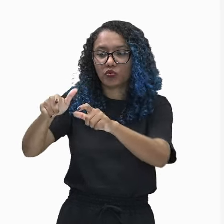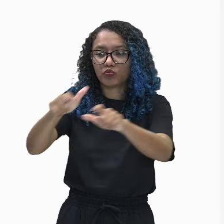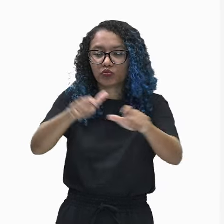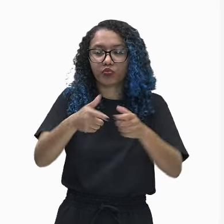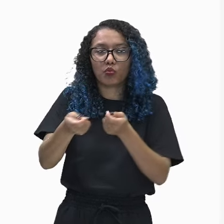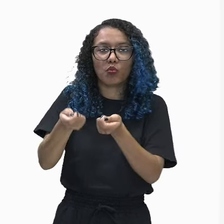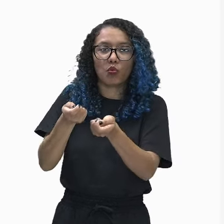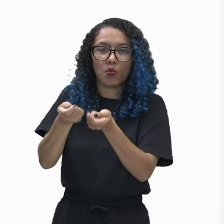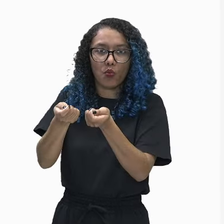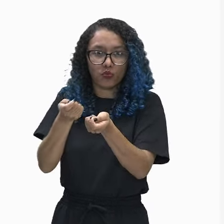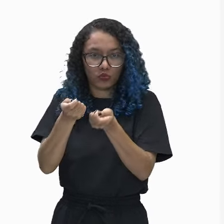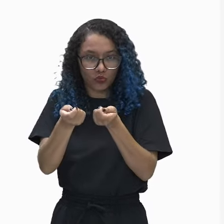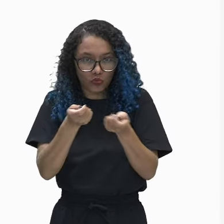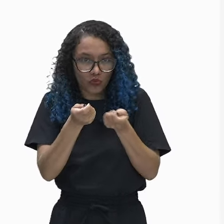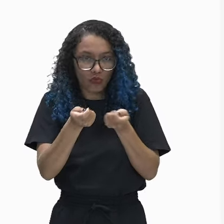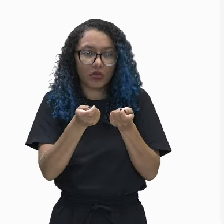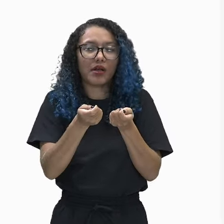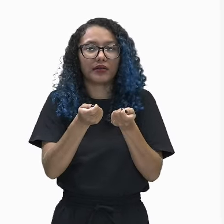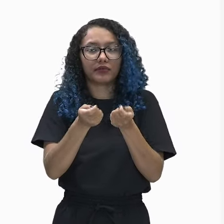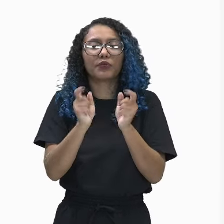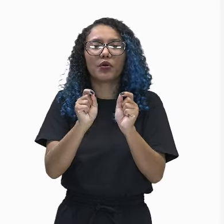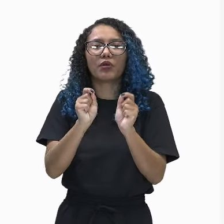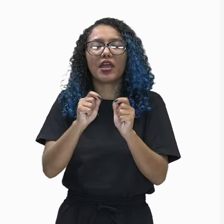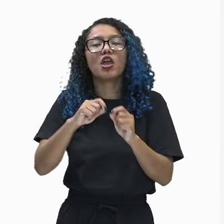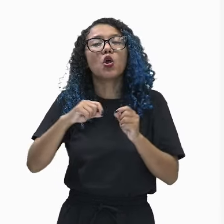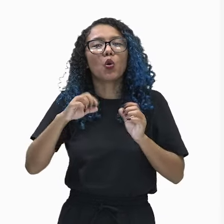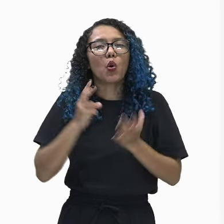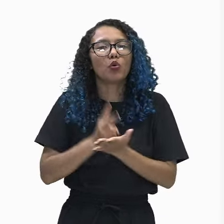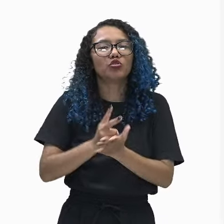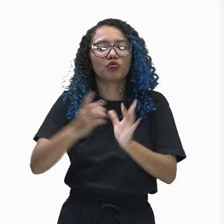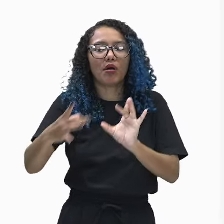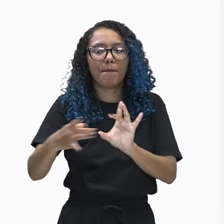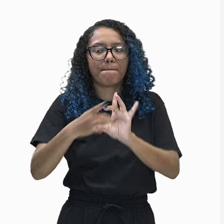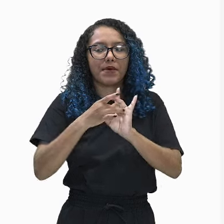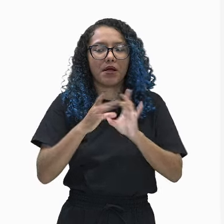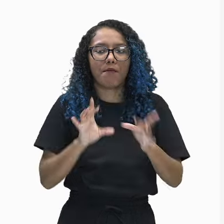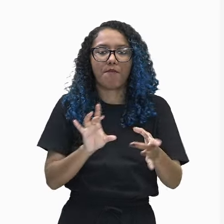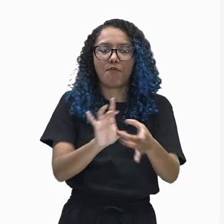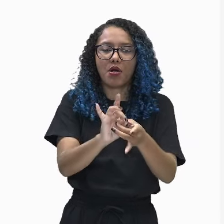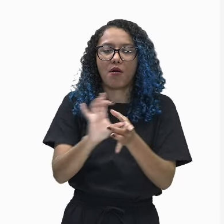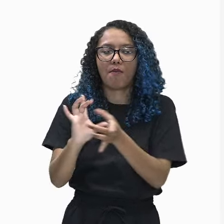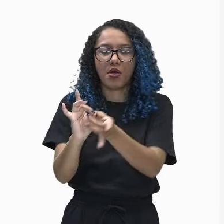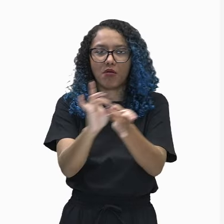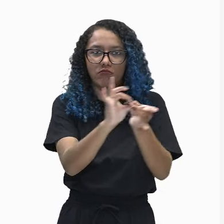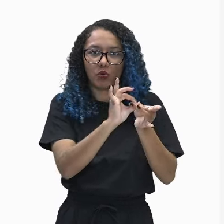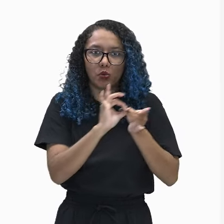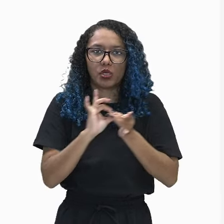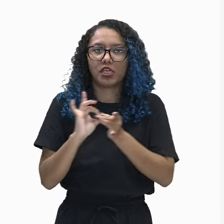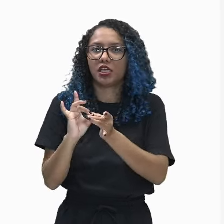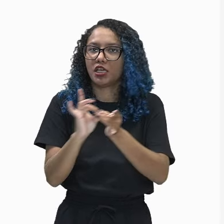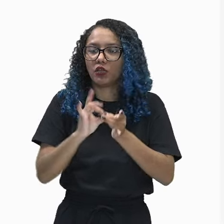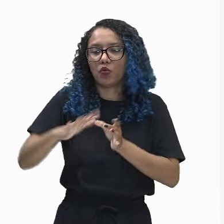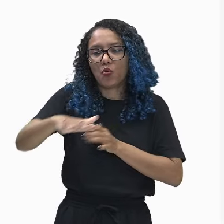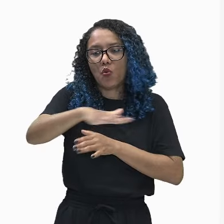como forma de mantê-las integradas ao império e assim